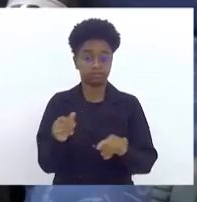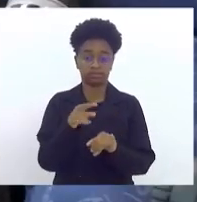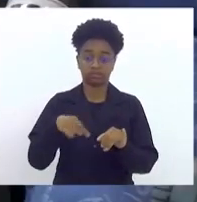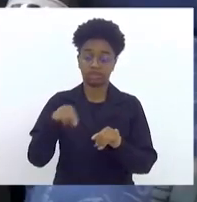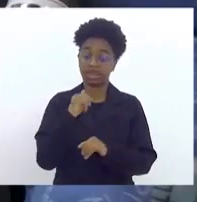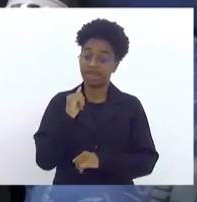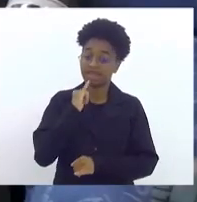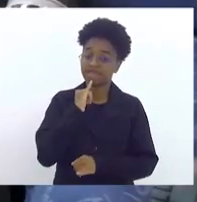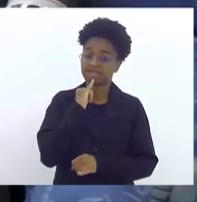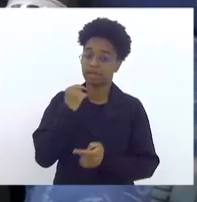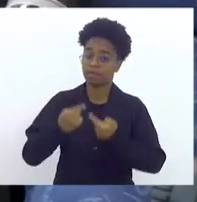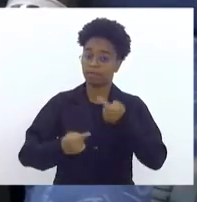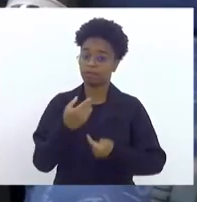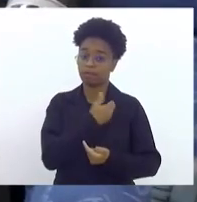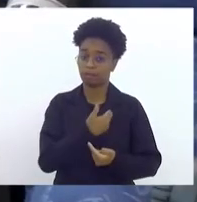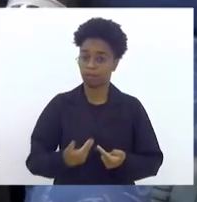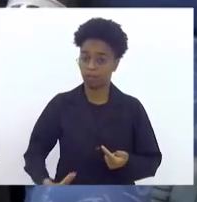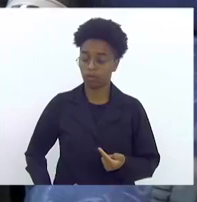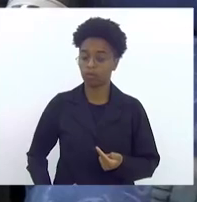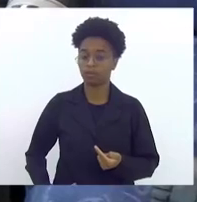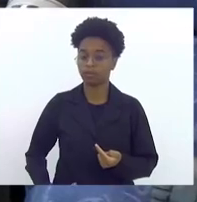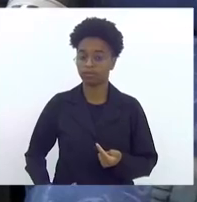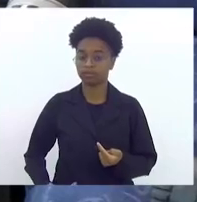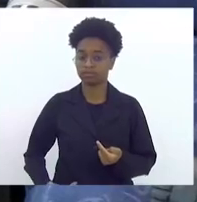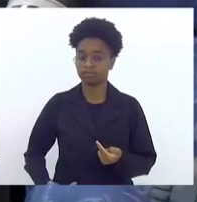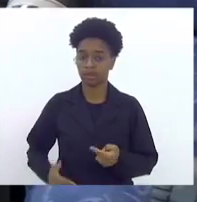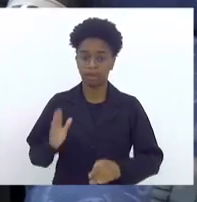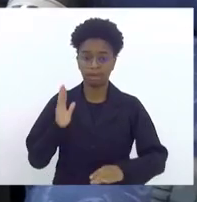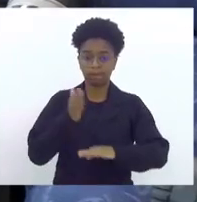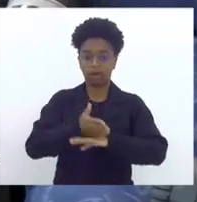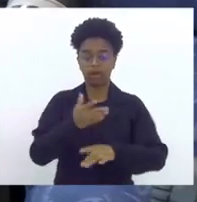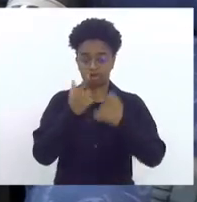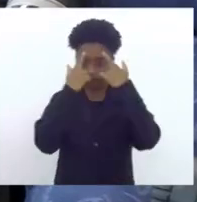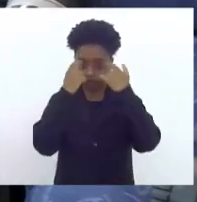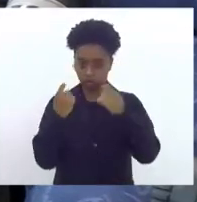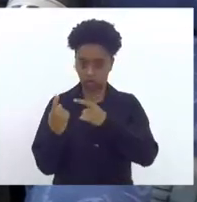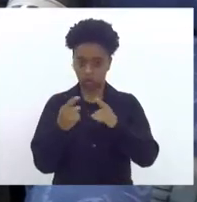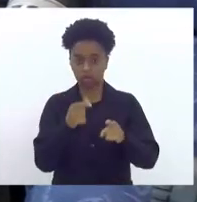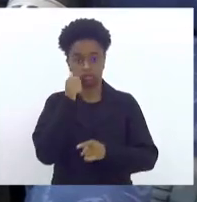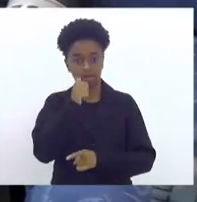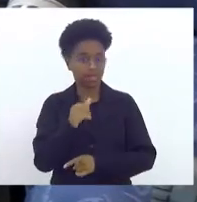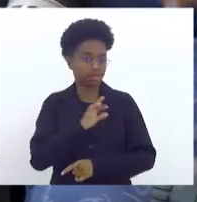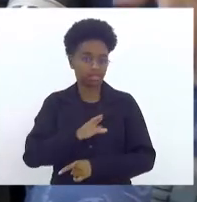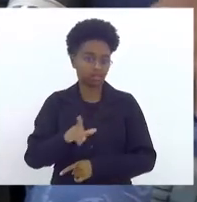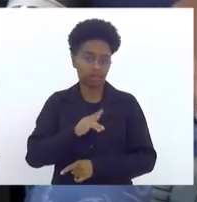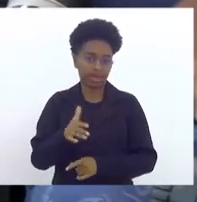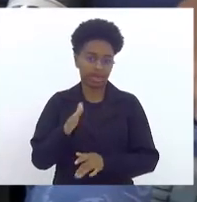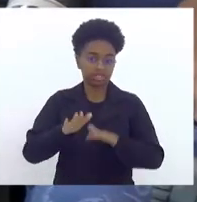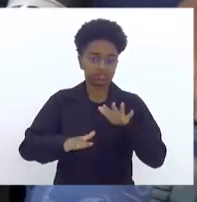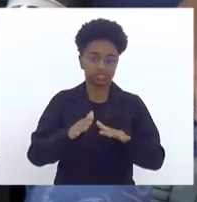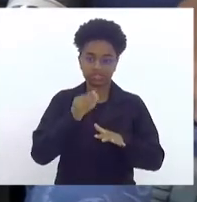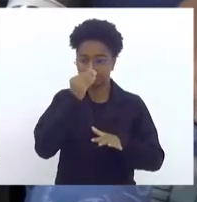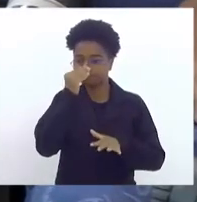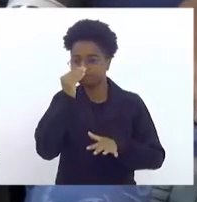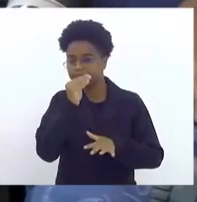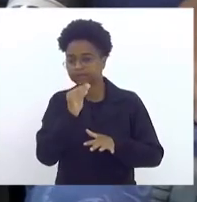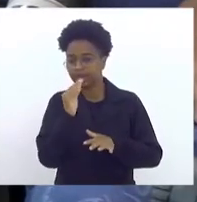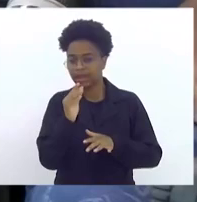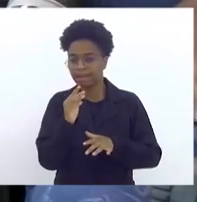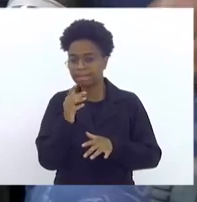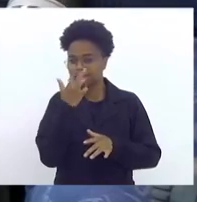as políticas públicas de enfrentamento a violência contra mulher não são prioridade muitas vezes então vamos